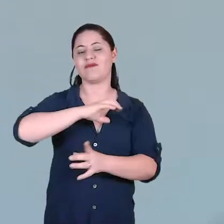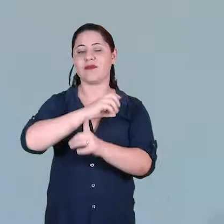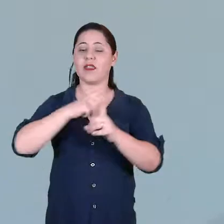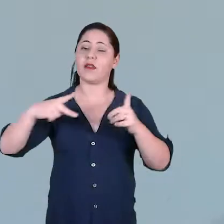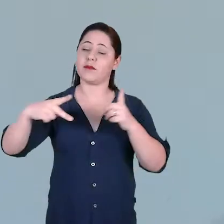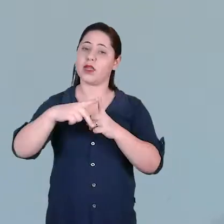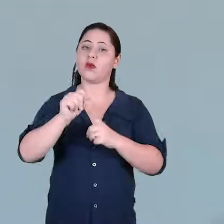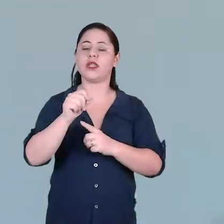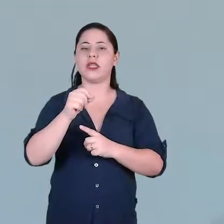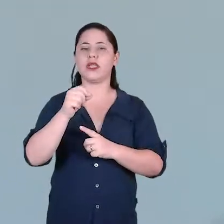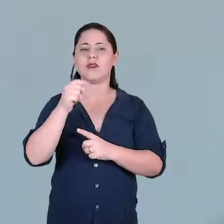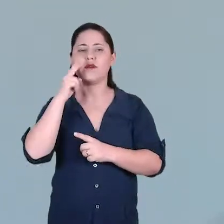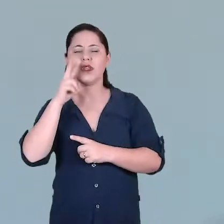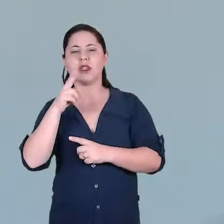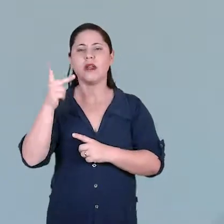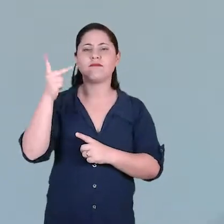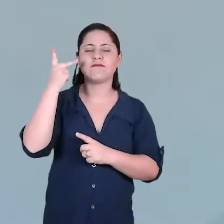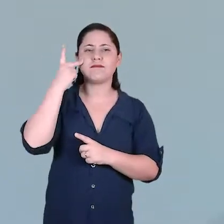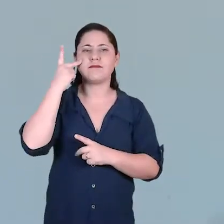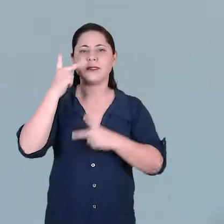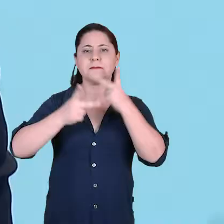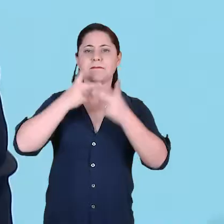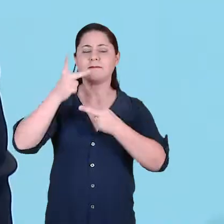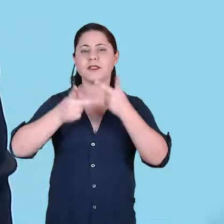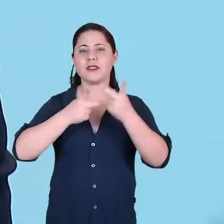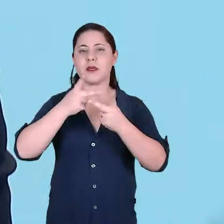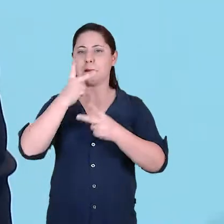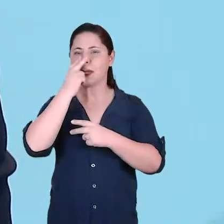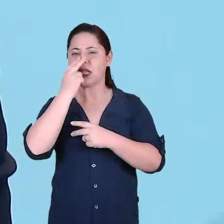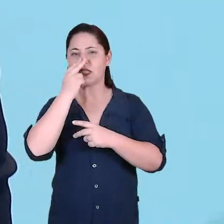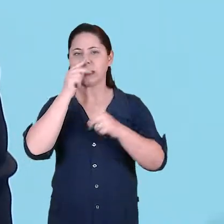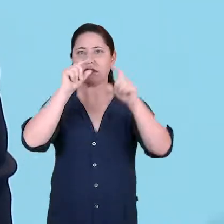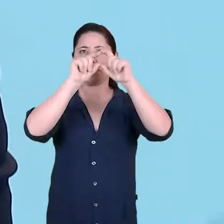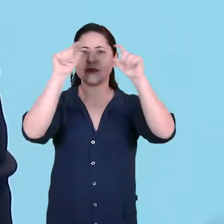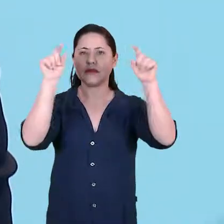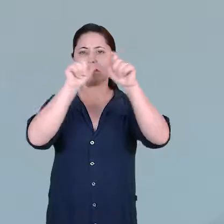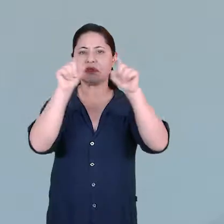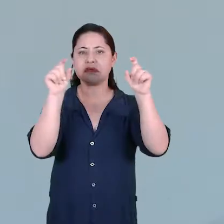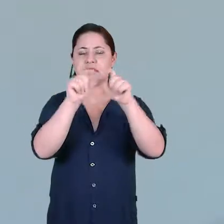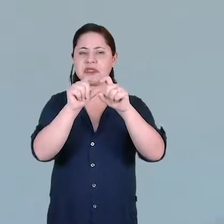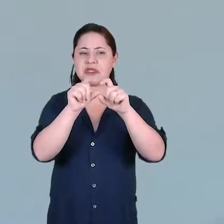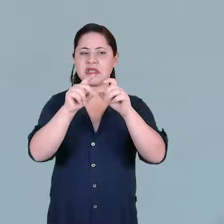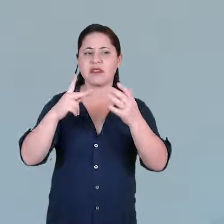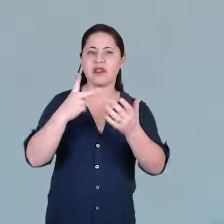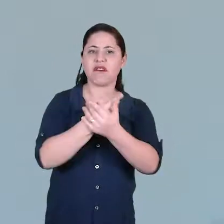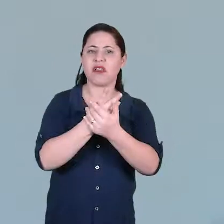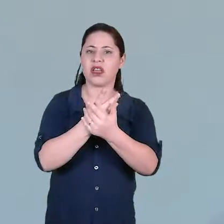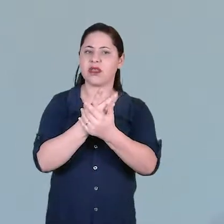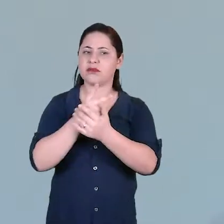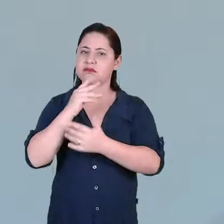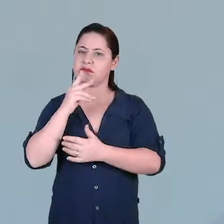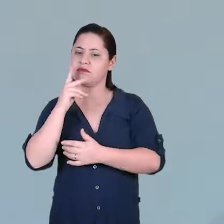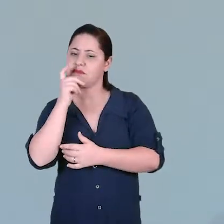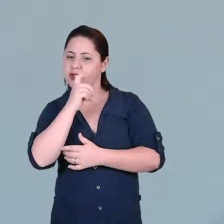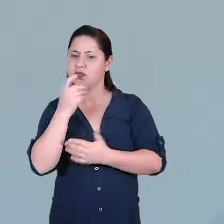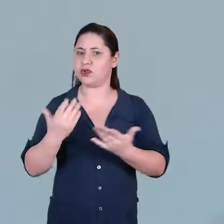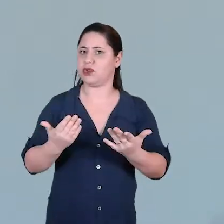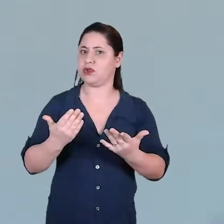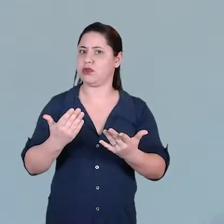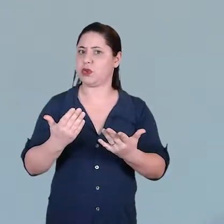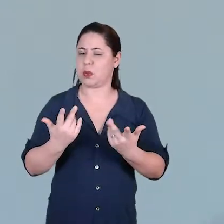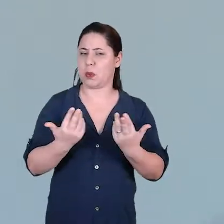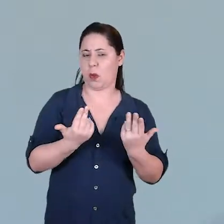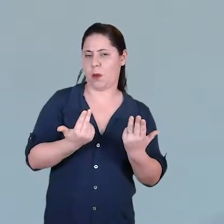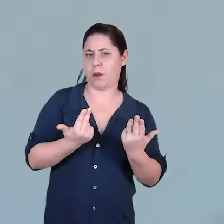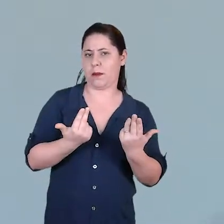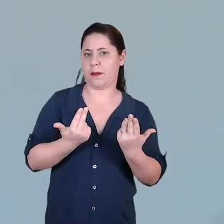deputado, é que há algumas falácias com relação a esta proposta, porque colocou-se